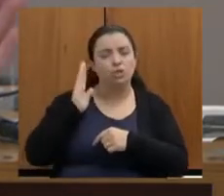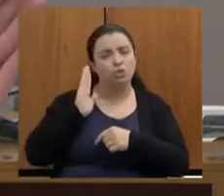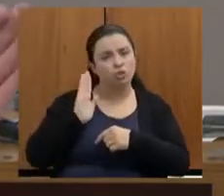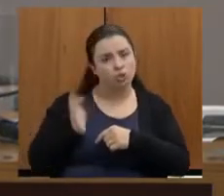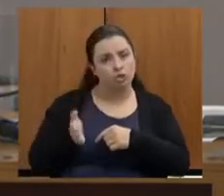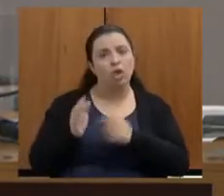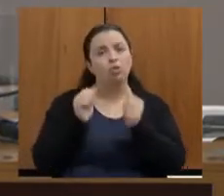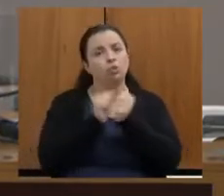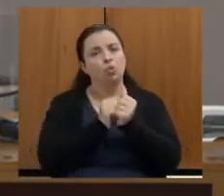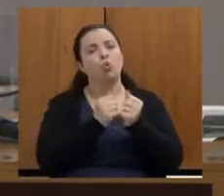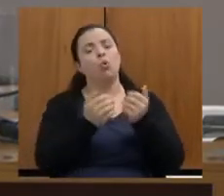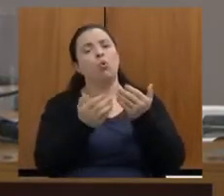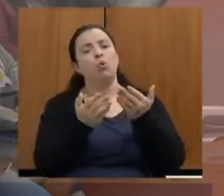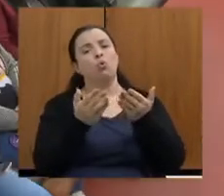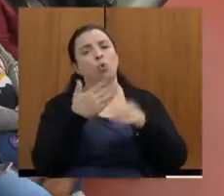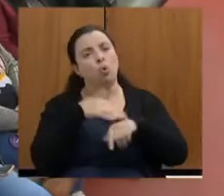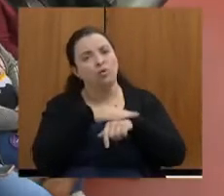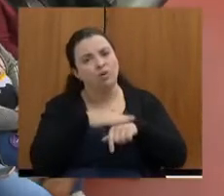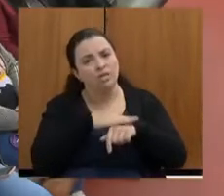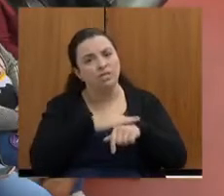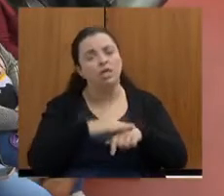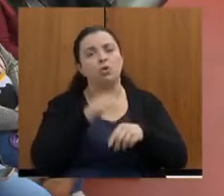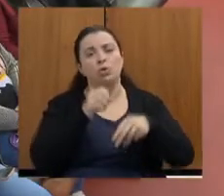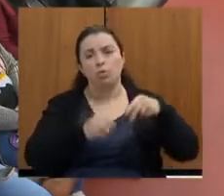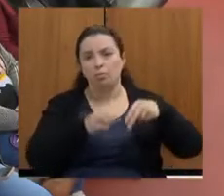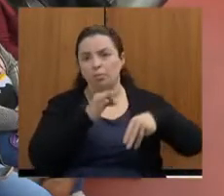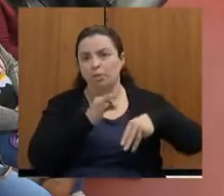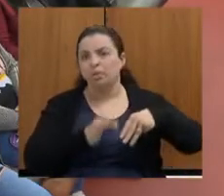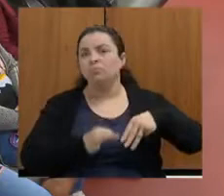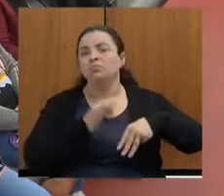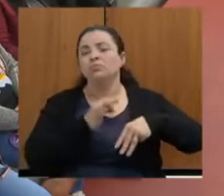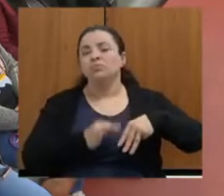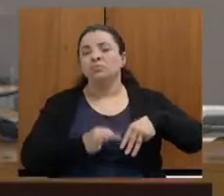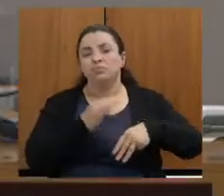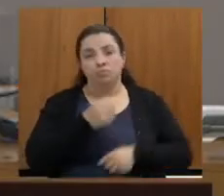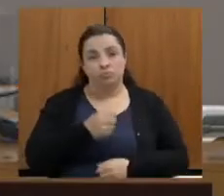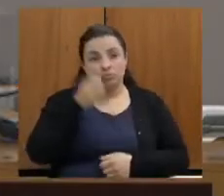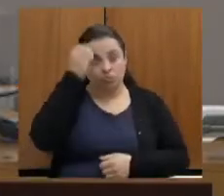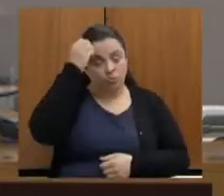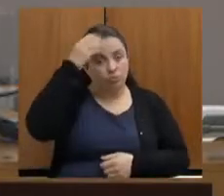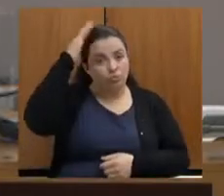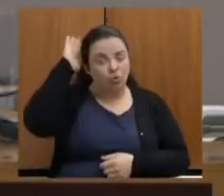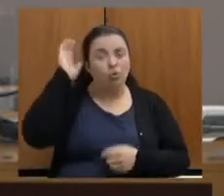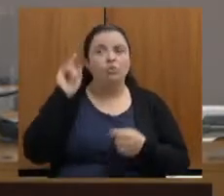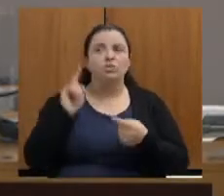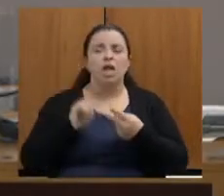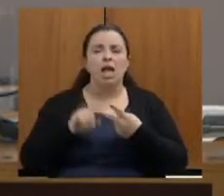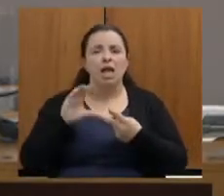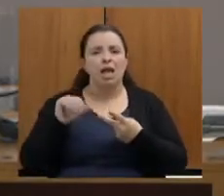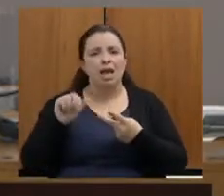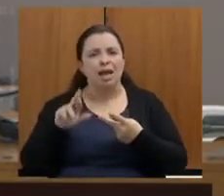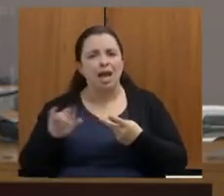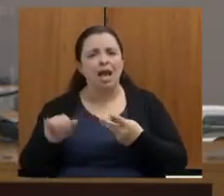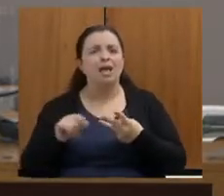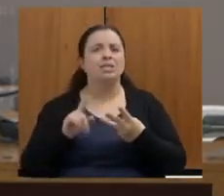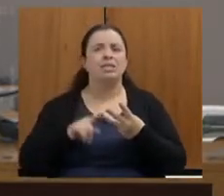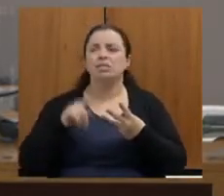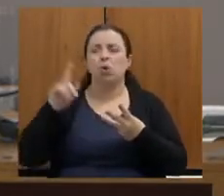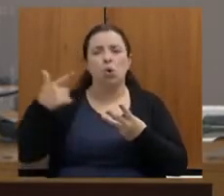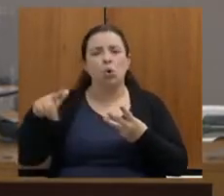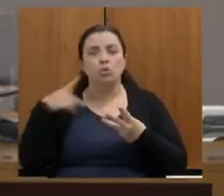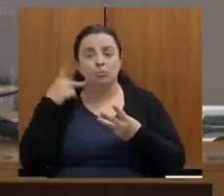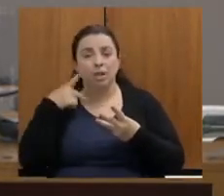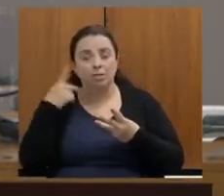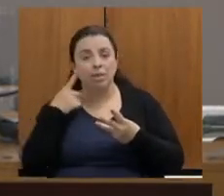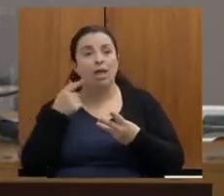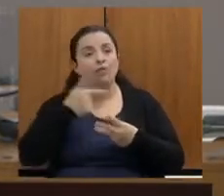mar e caretas também esteve presente além dos parlamentares o e naquela ocasião ele nos deu a garantia